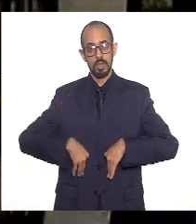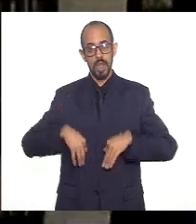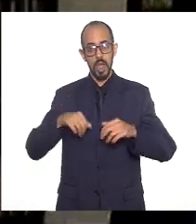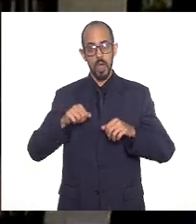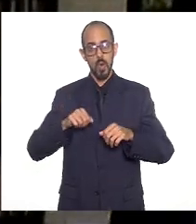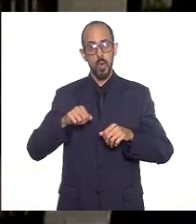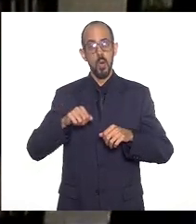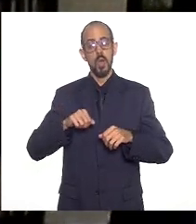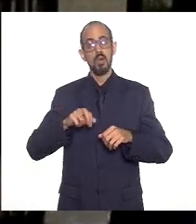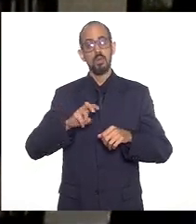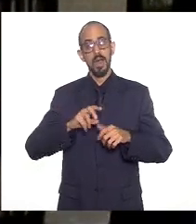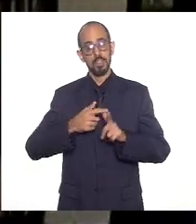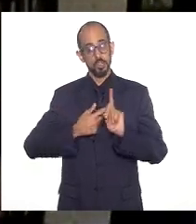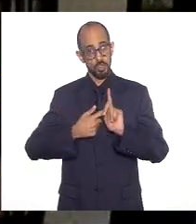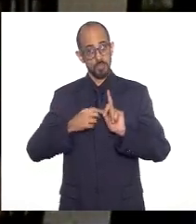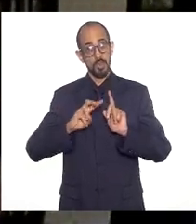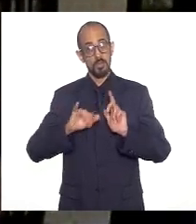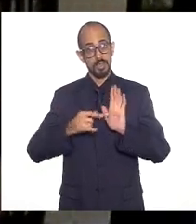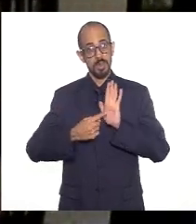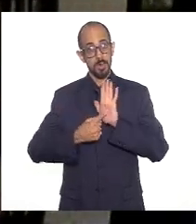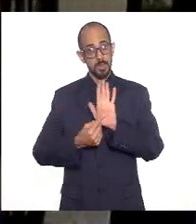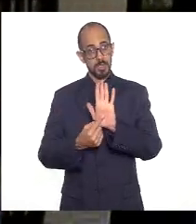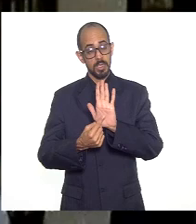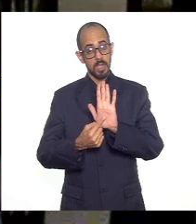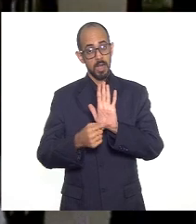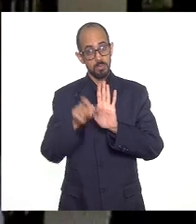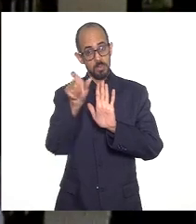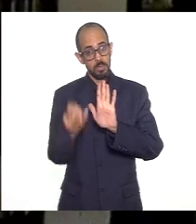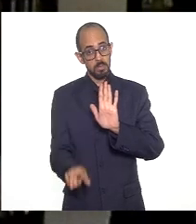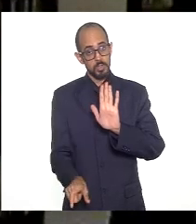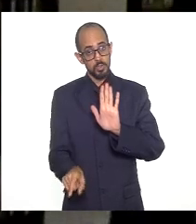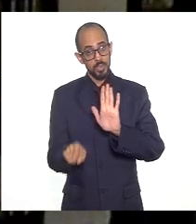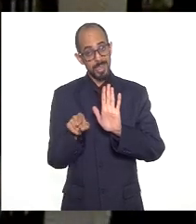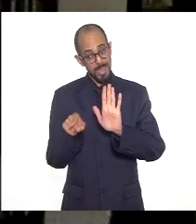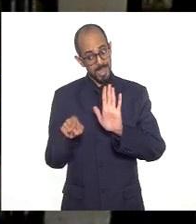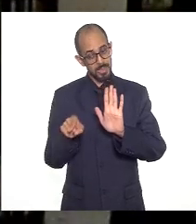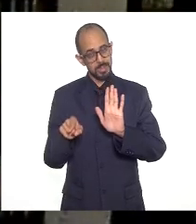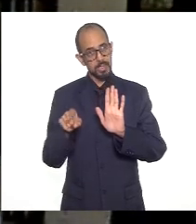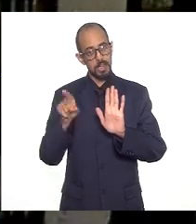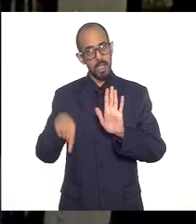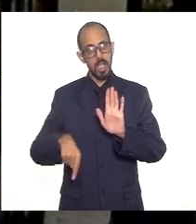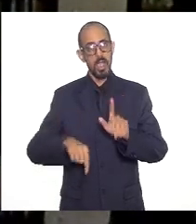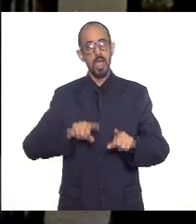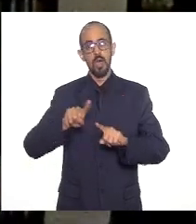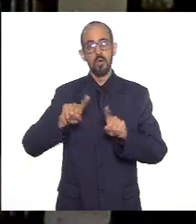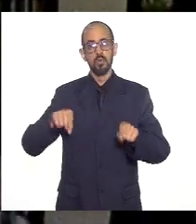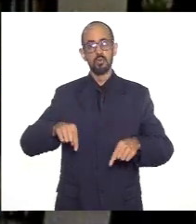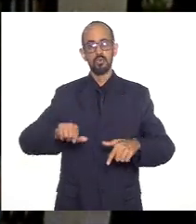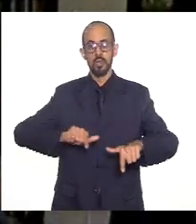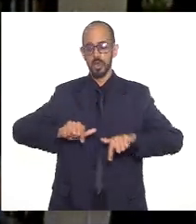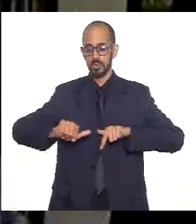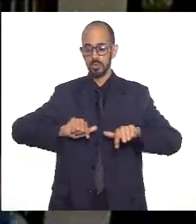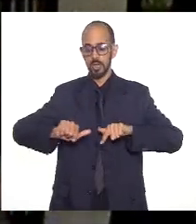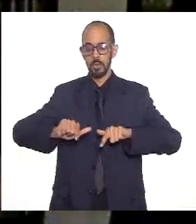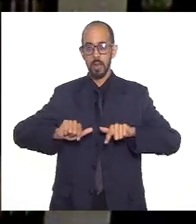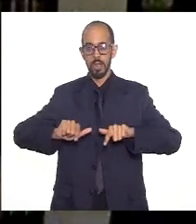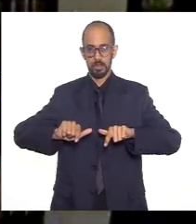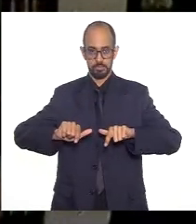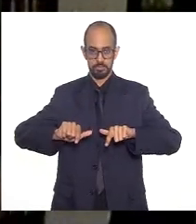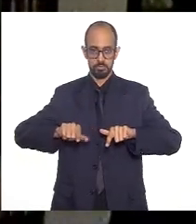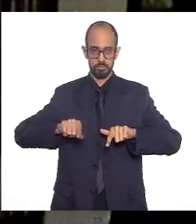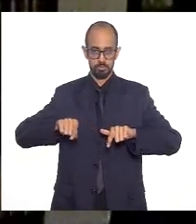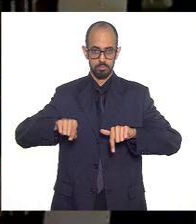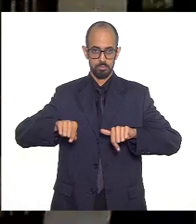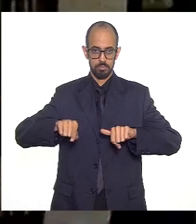vai ser apresentada para alguém, e este alguém é exatamente os trabalhadores, a classe trabalhadora.